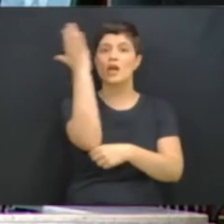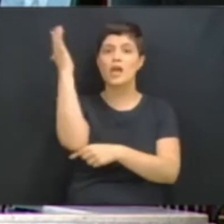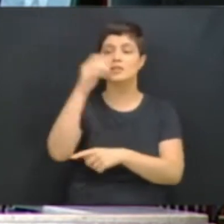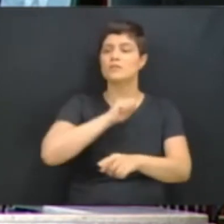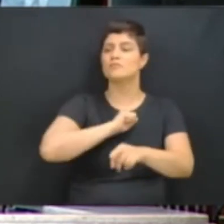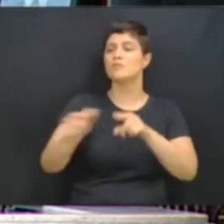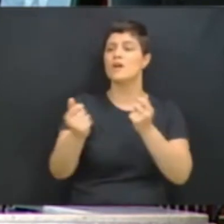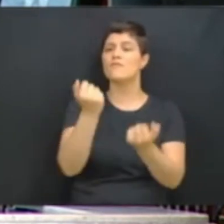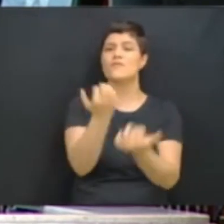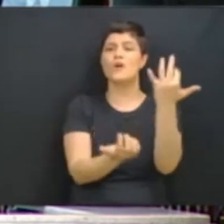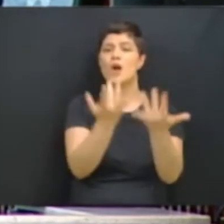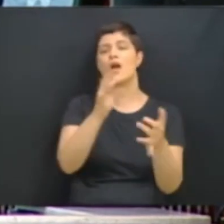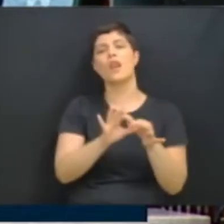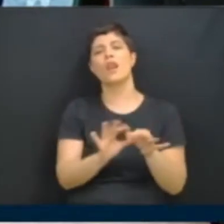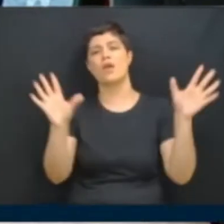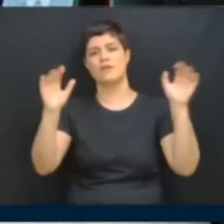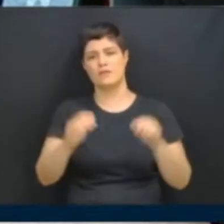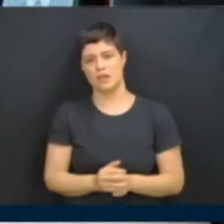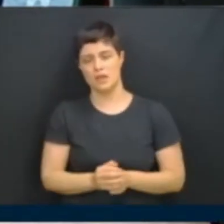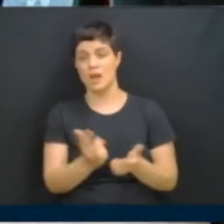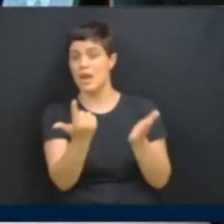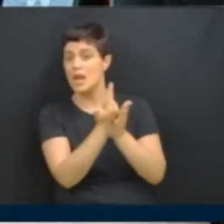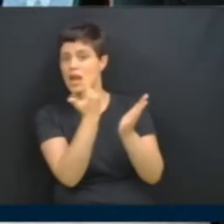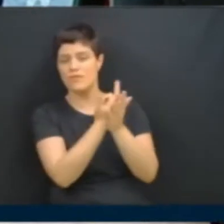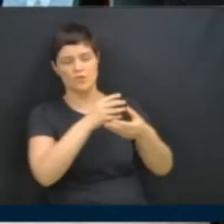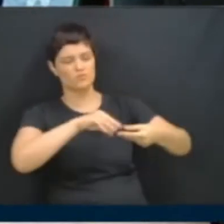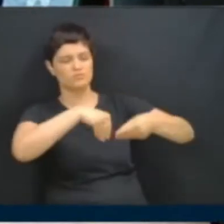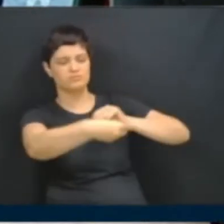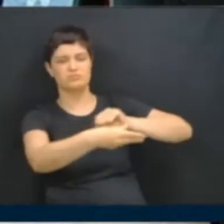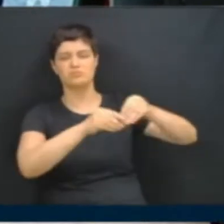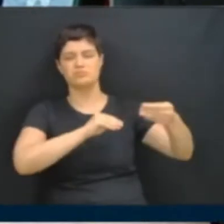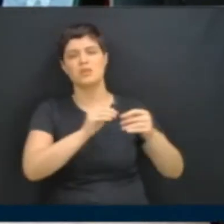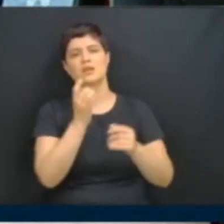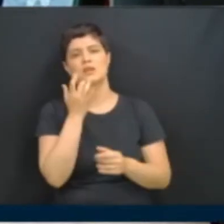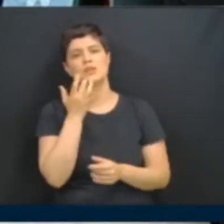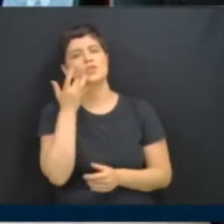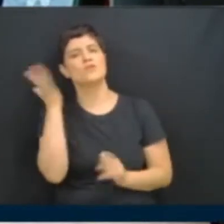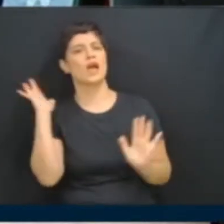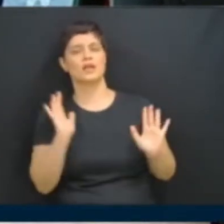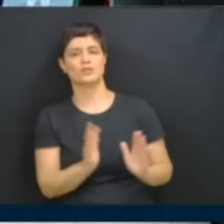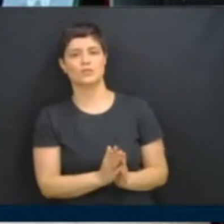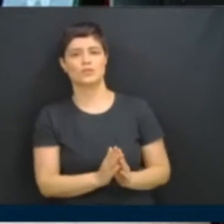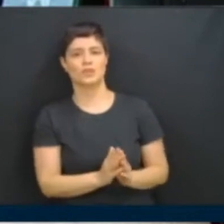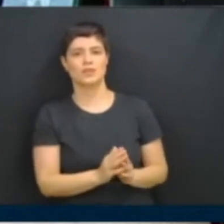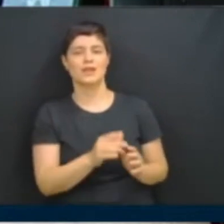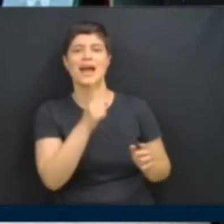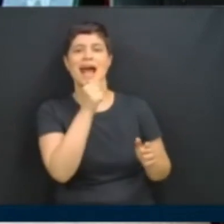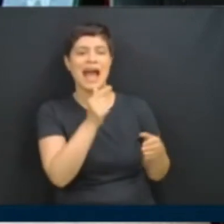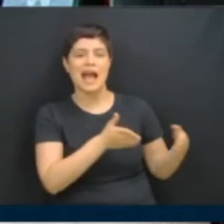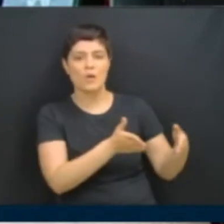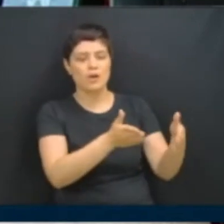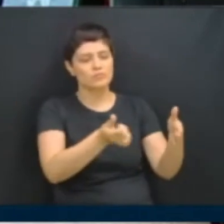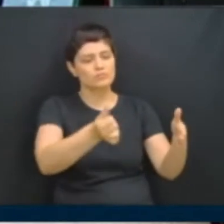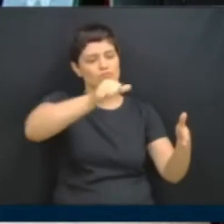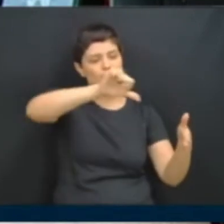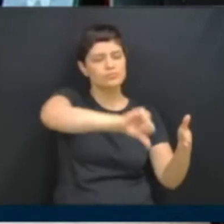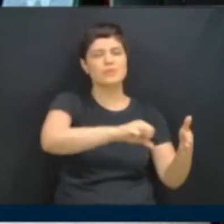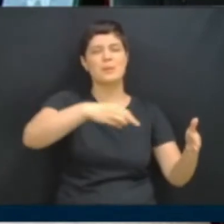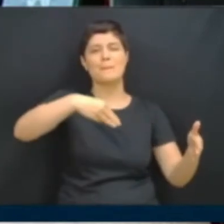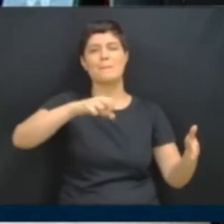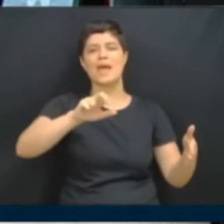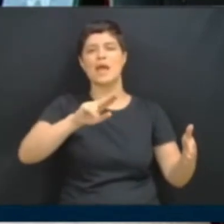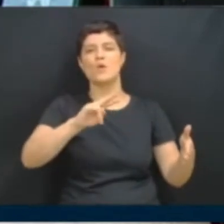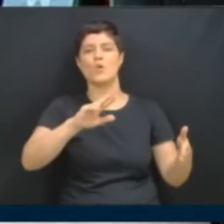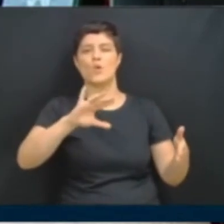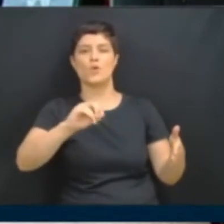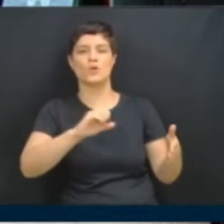Era comum rasgar livro. Era comum jogar mercúrio na água para extrair minério e matar os peixes. Era comum tudo